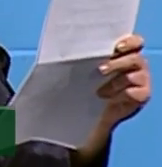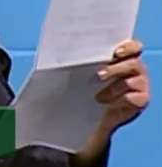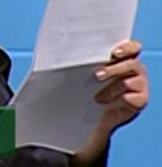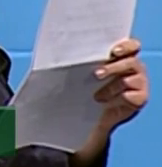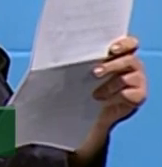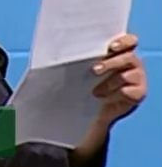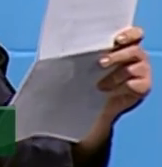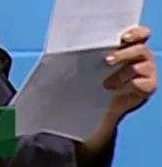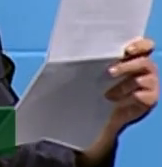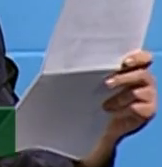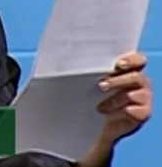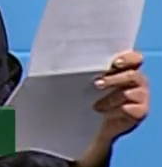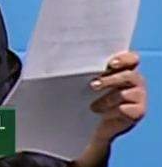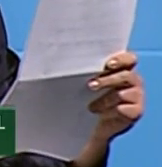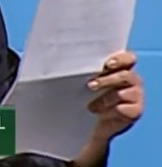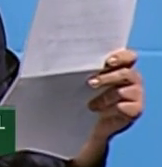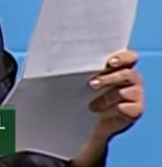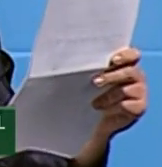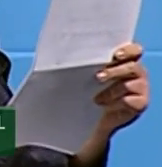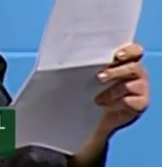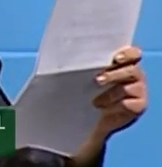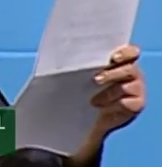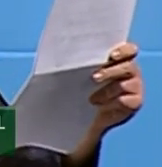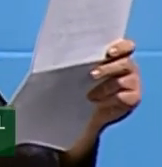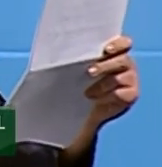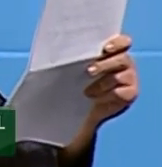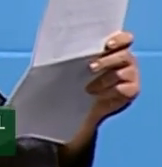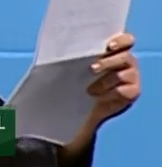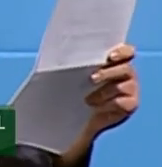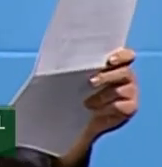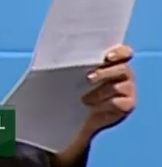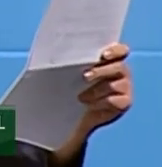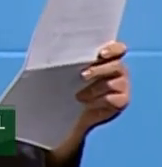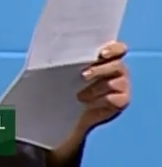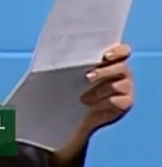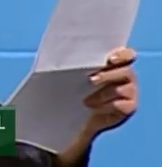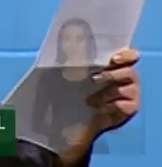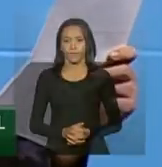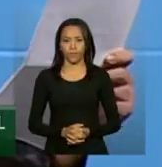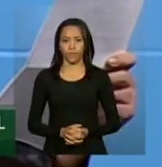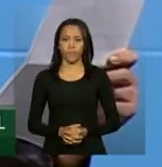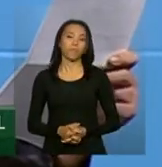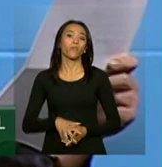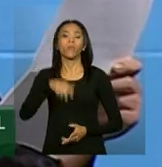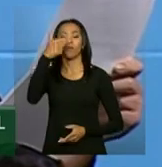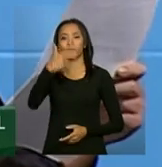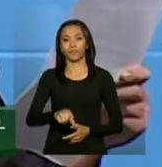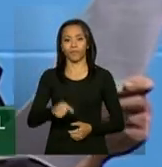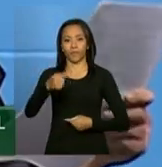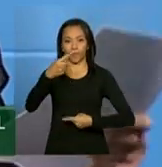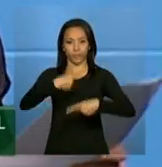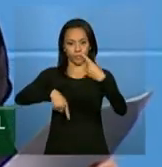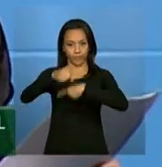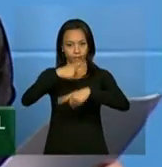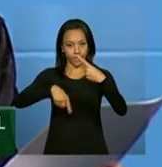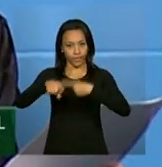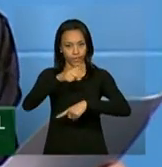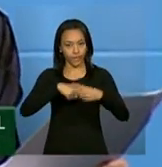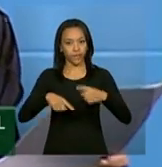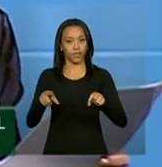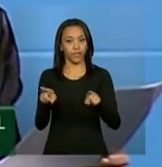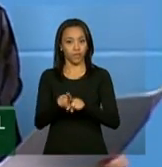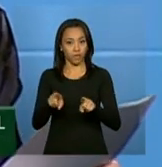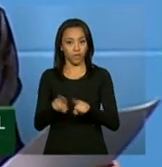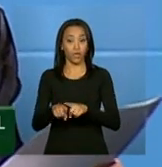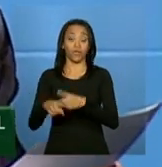taxas de desemprego e a precarização das condições de trabalho. E, mais uma vez, políticas restritivas e de cortes